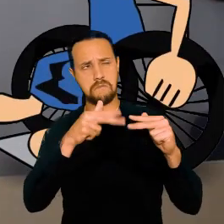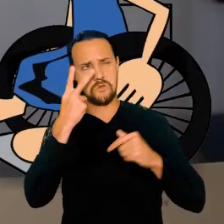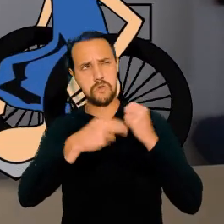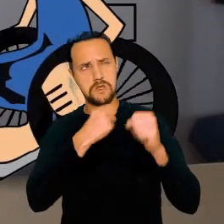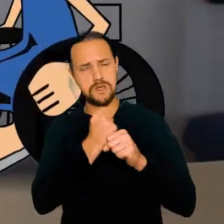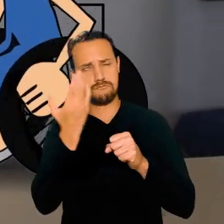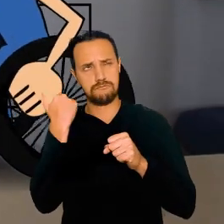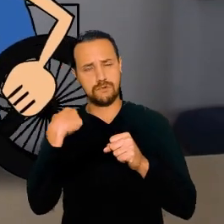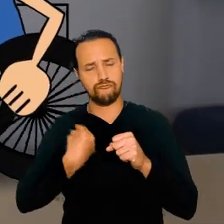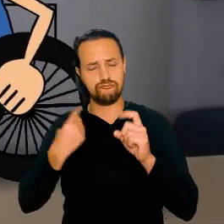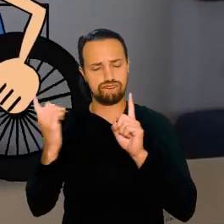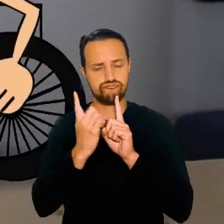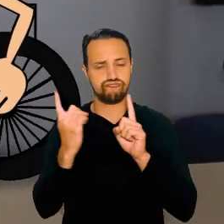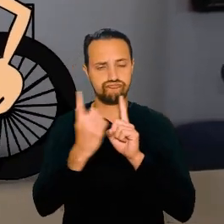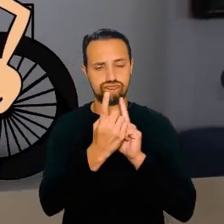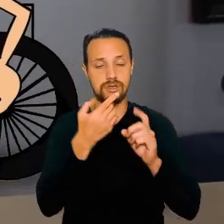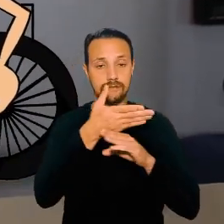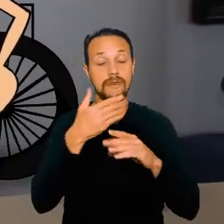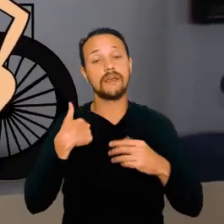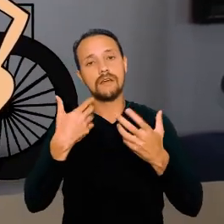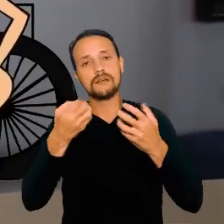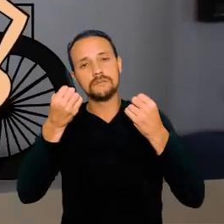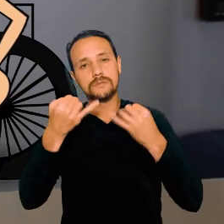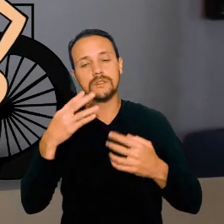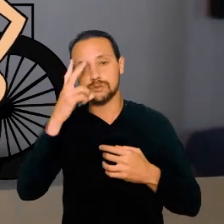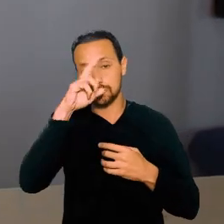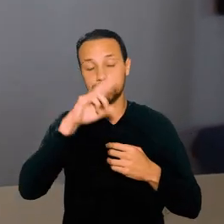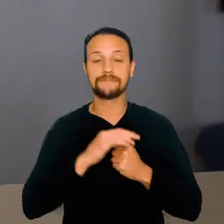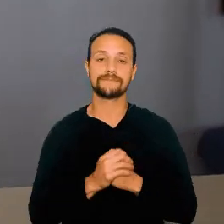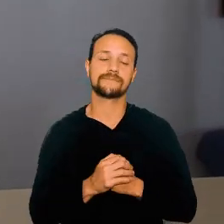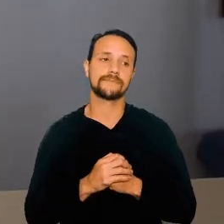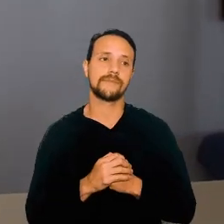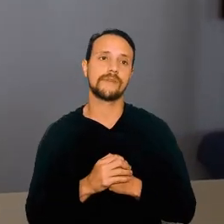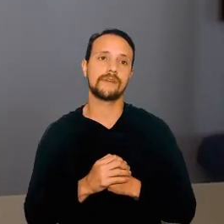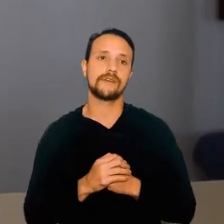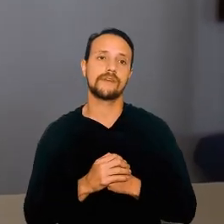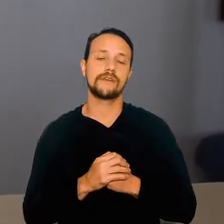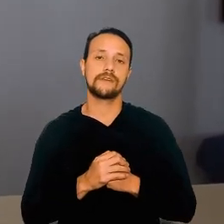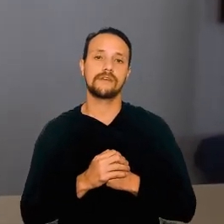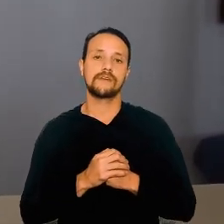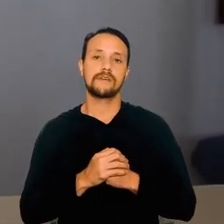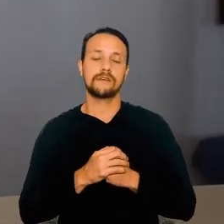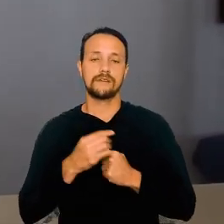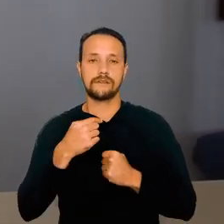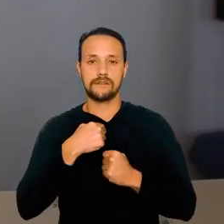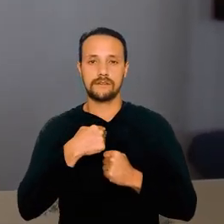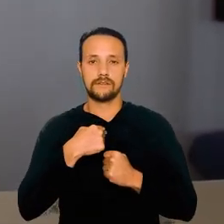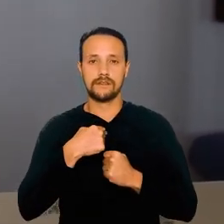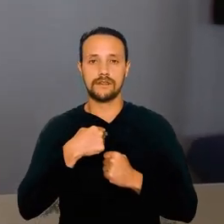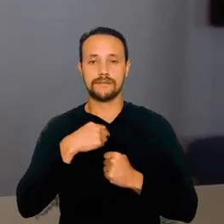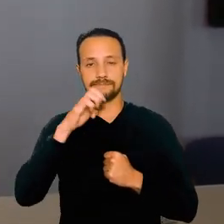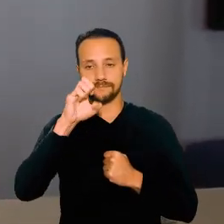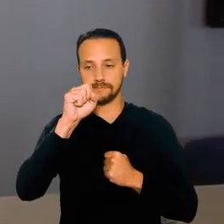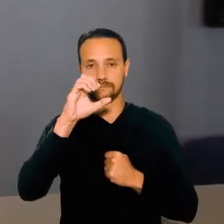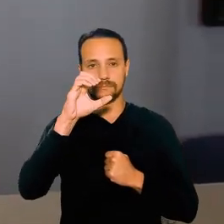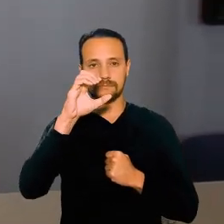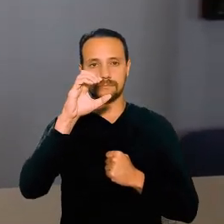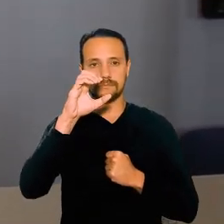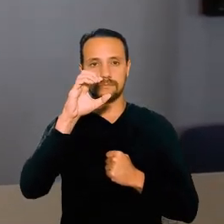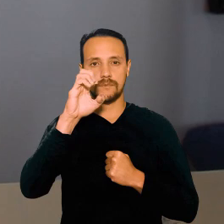ele tem alguma dificuldade em relação a alguma dessas atividades, como por exemplo comer, tomar banho,